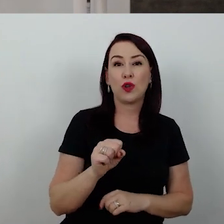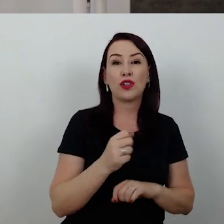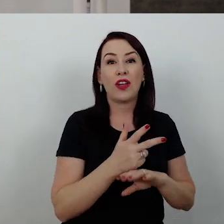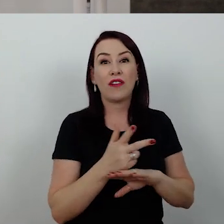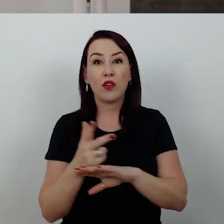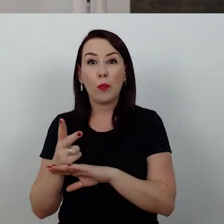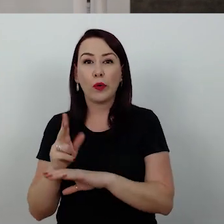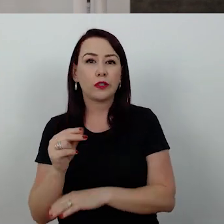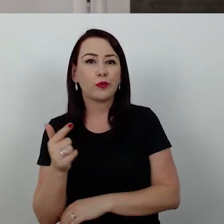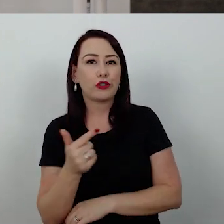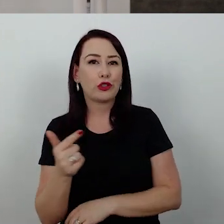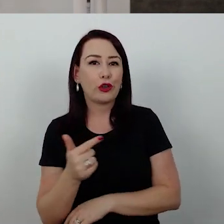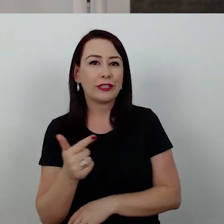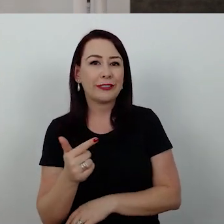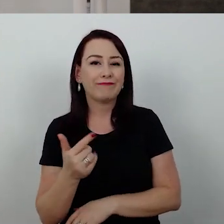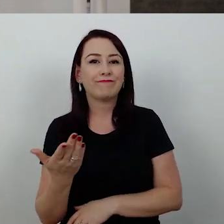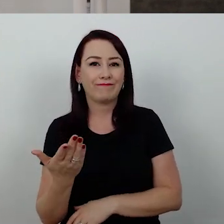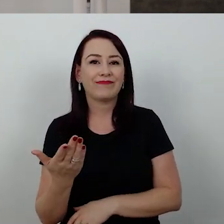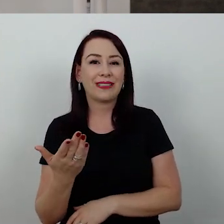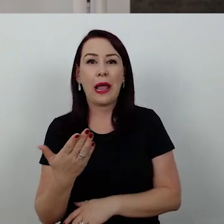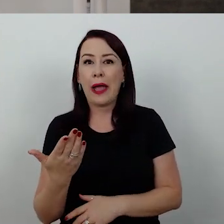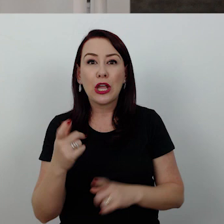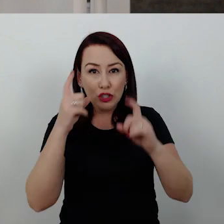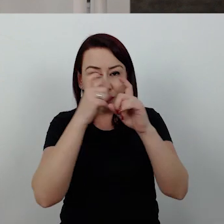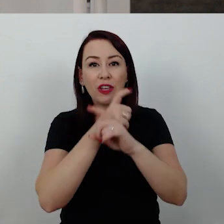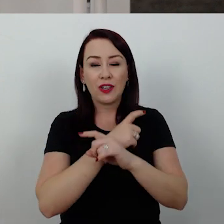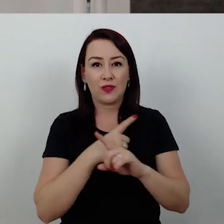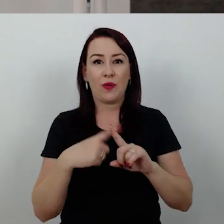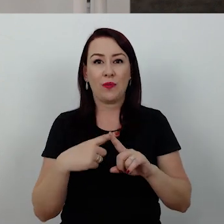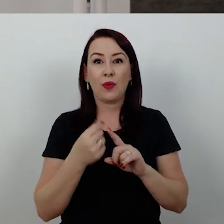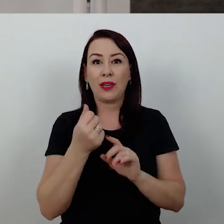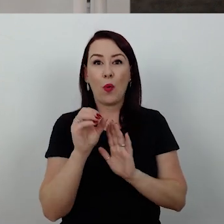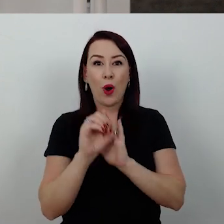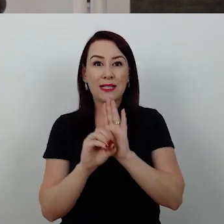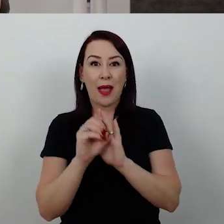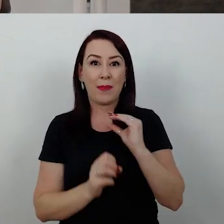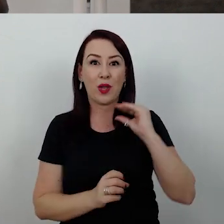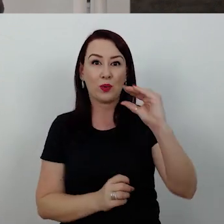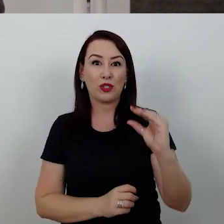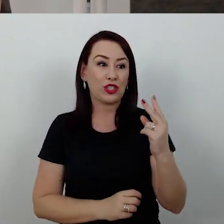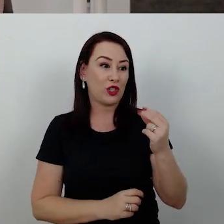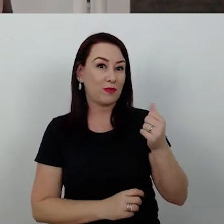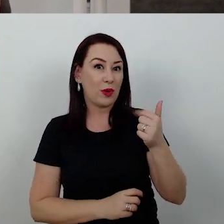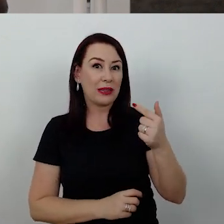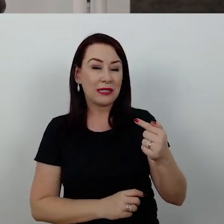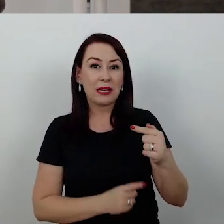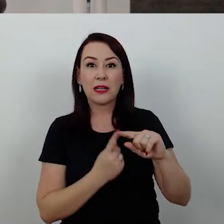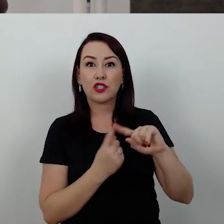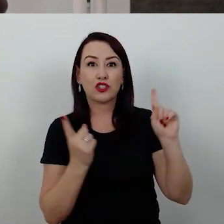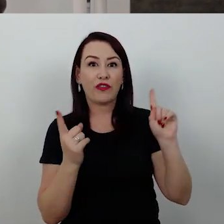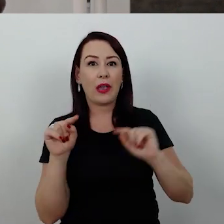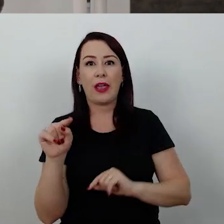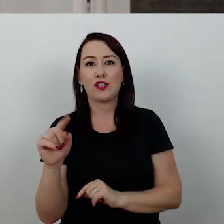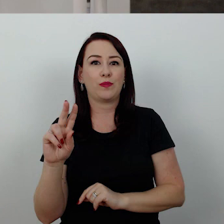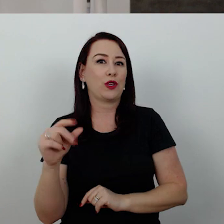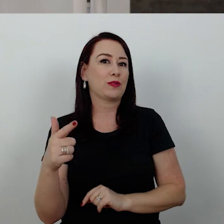foi filmar só ano passado, e aí sentiu uma super dificuldade, assim, porque o orçamento, que já era baixo lá, quando